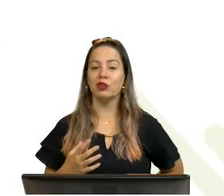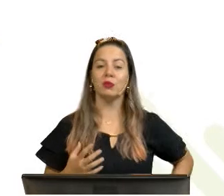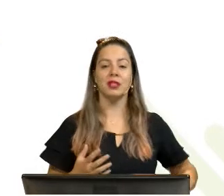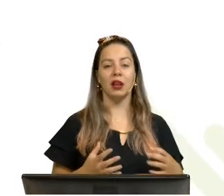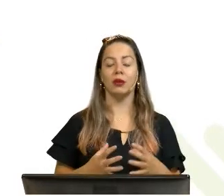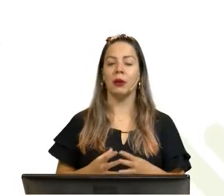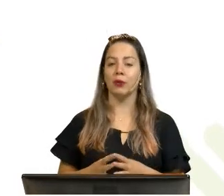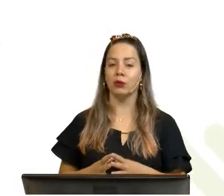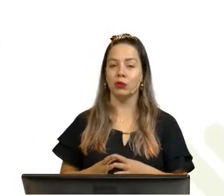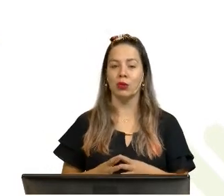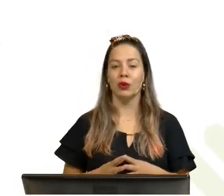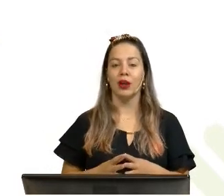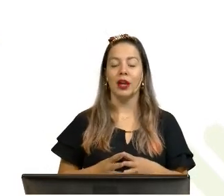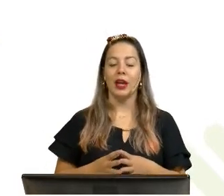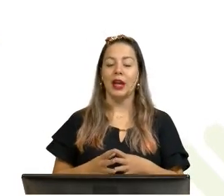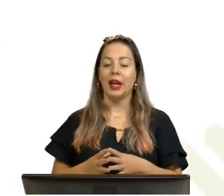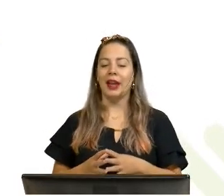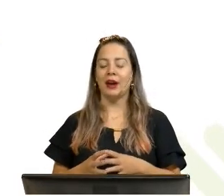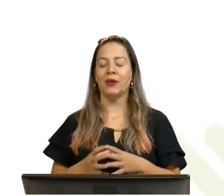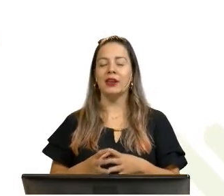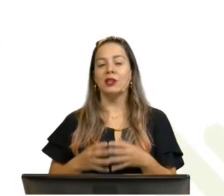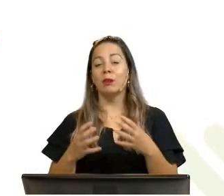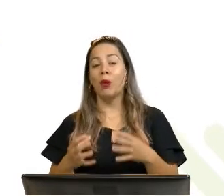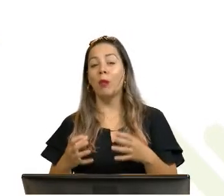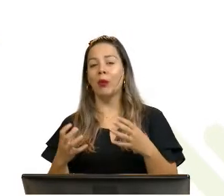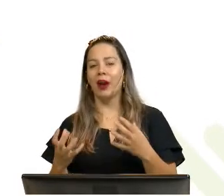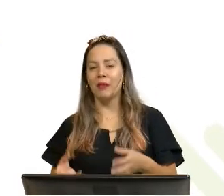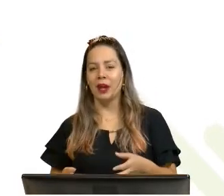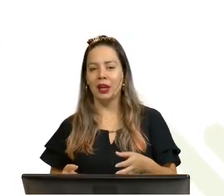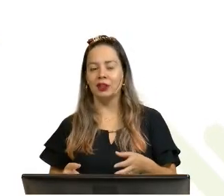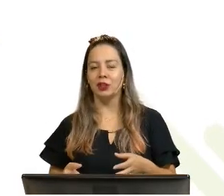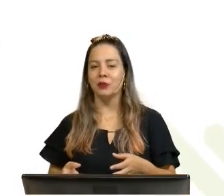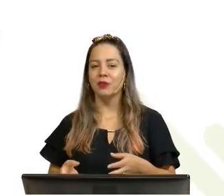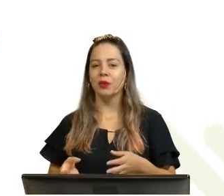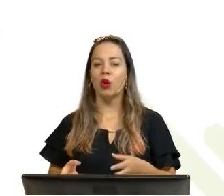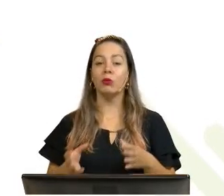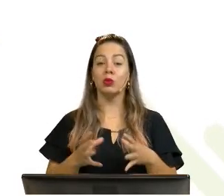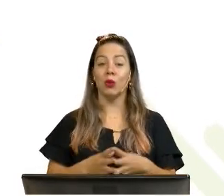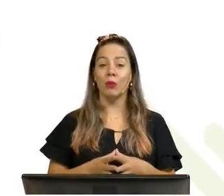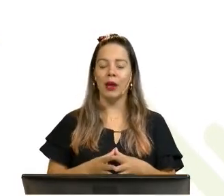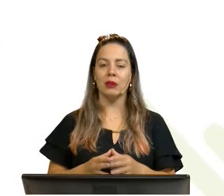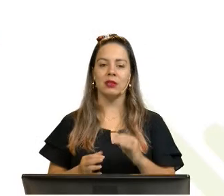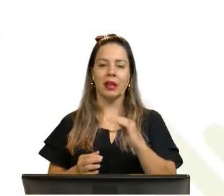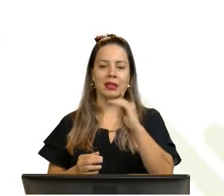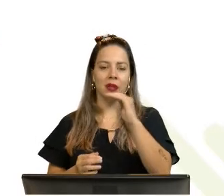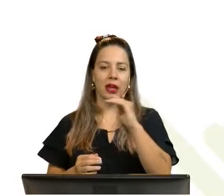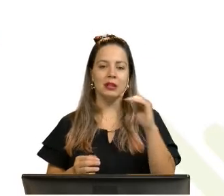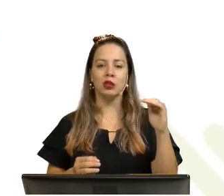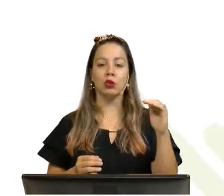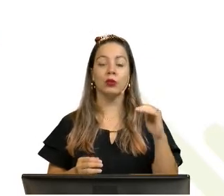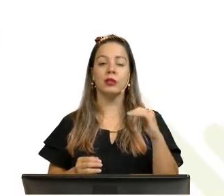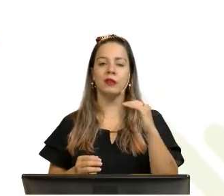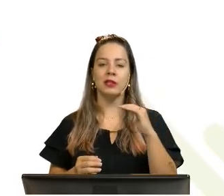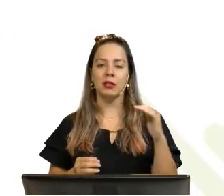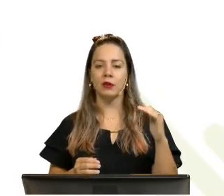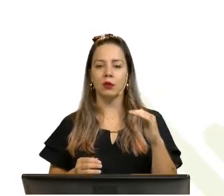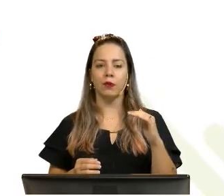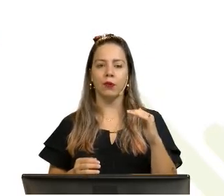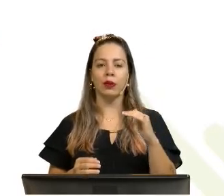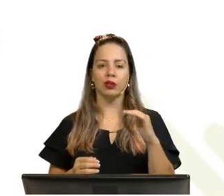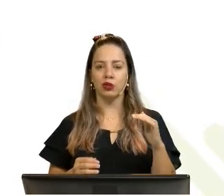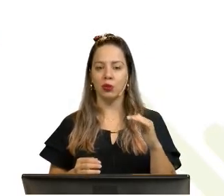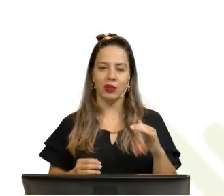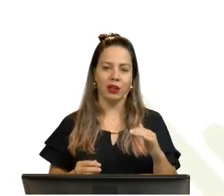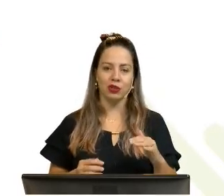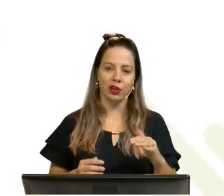geralmente o mistério reprodutor ele é conhecido popularmente como os cogumelos porque são aquelas estruturas visíveis do